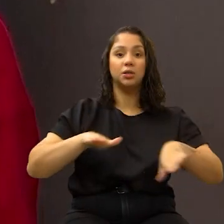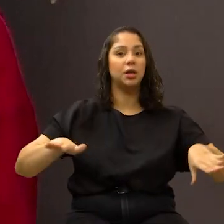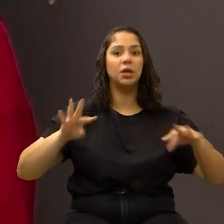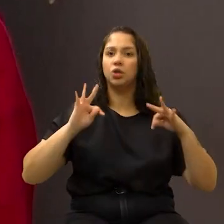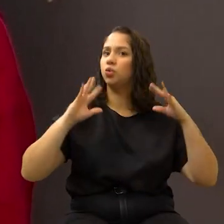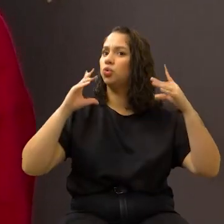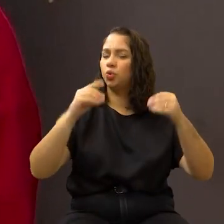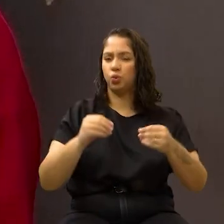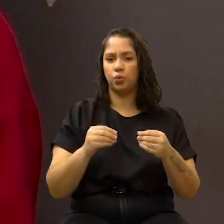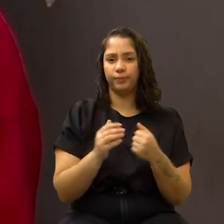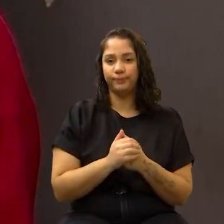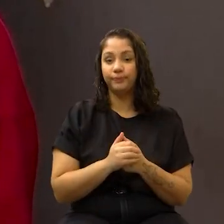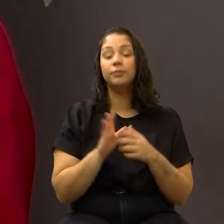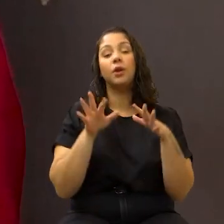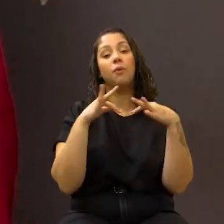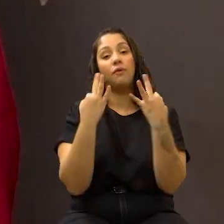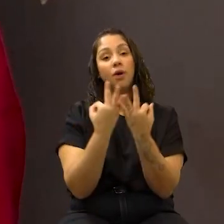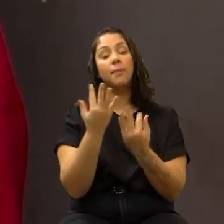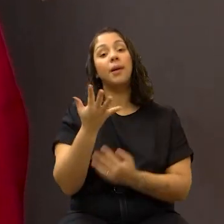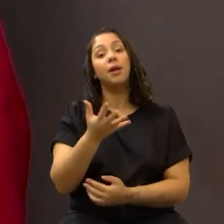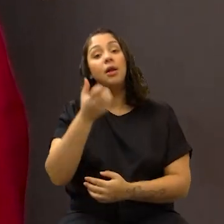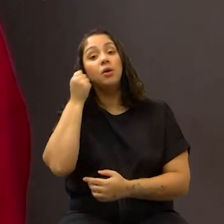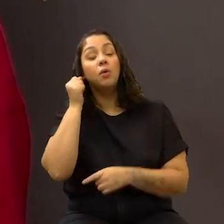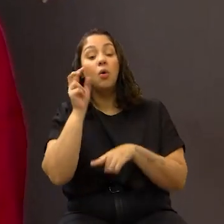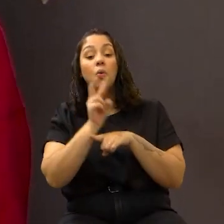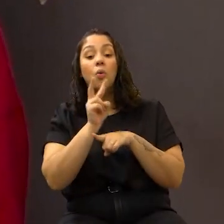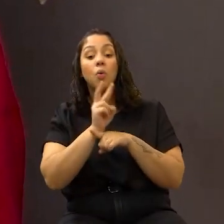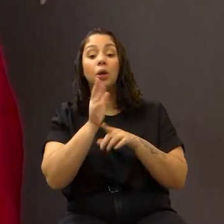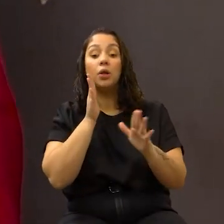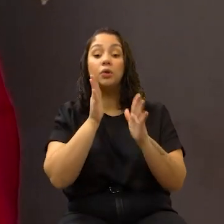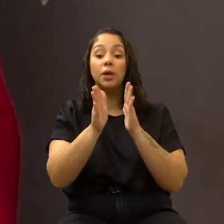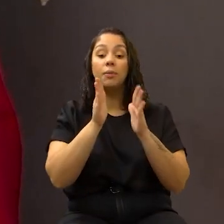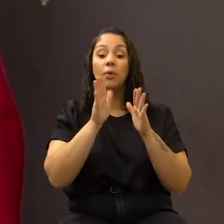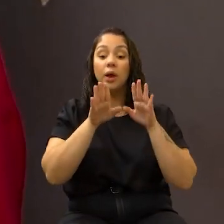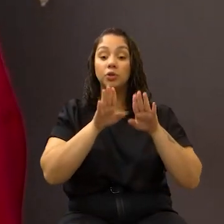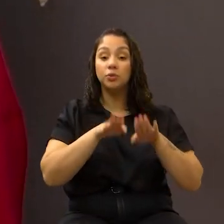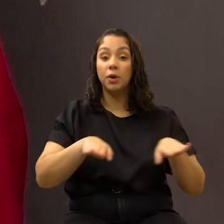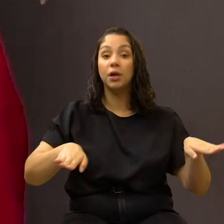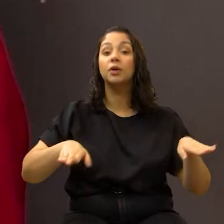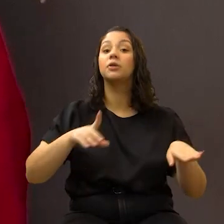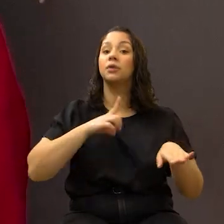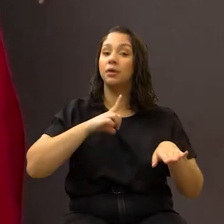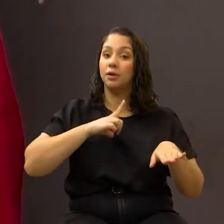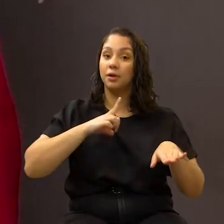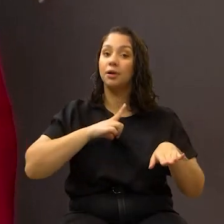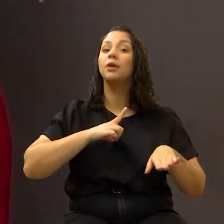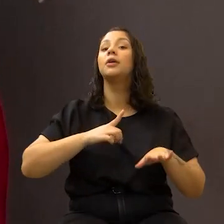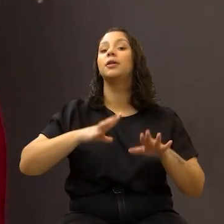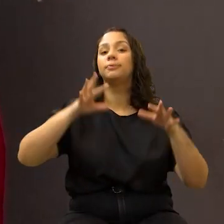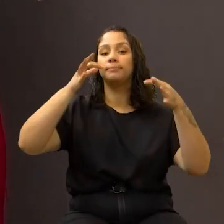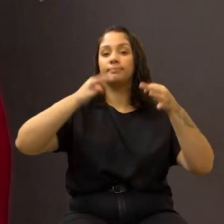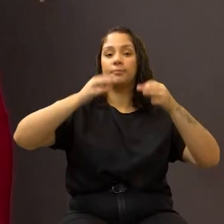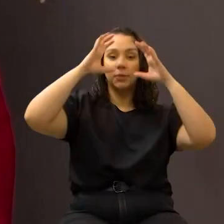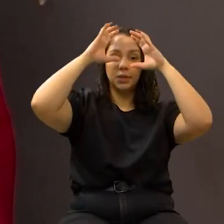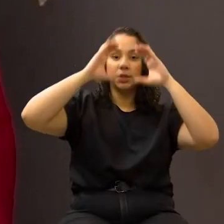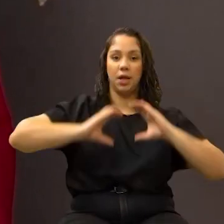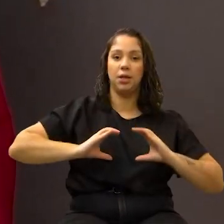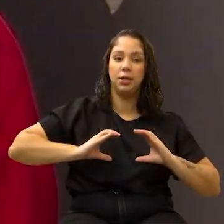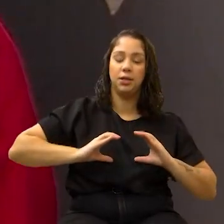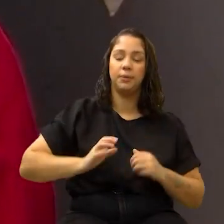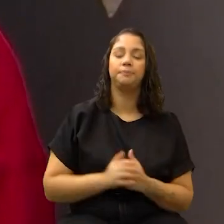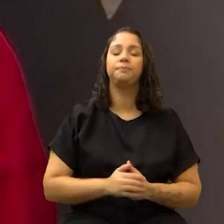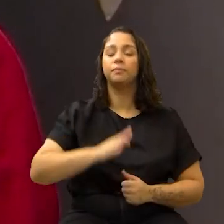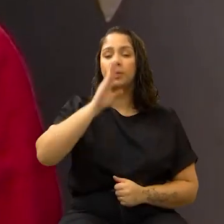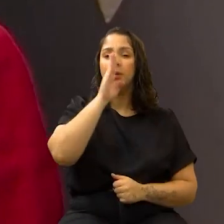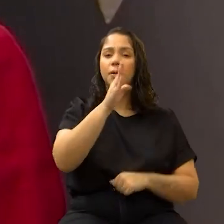crianças em todas as questões. E uma família acolhedora, quando cuida temporariamente de uma criança, ela está exercendo um ato de